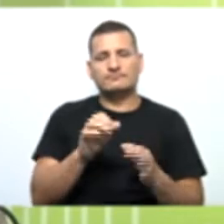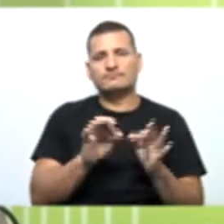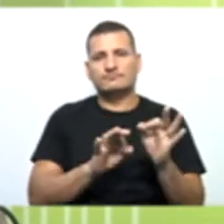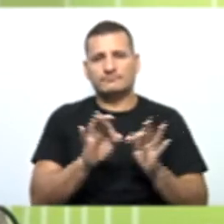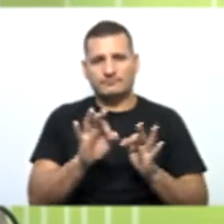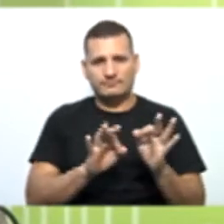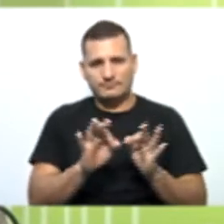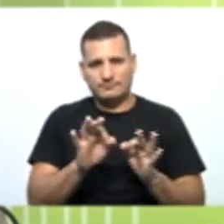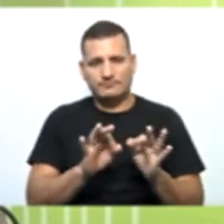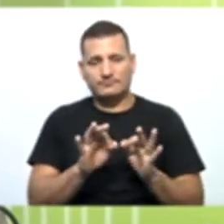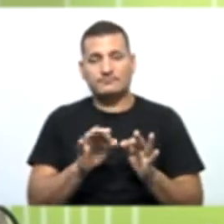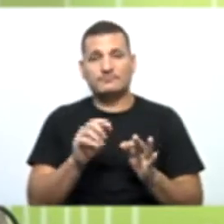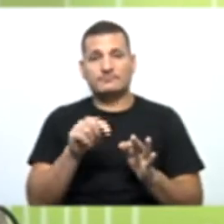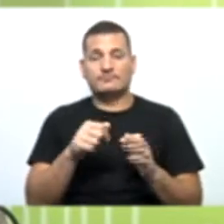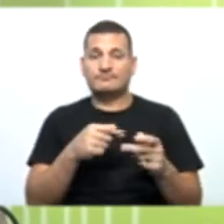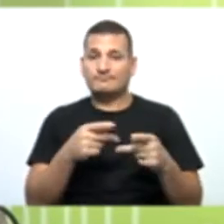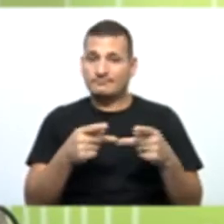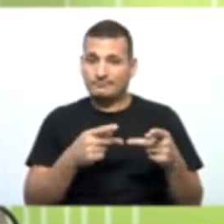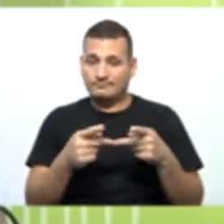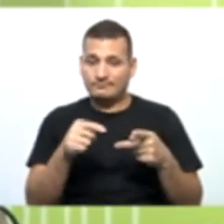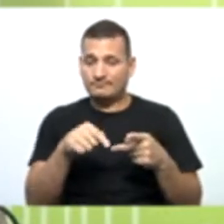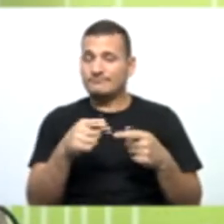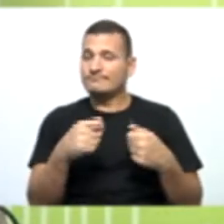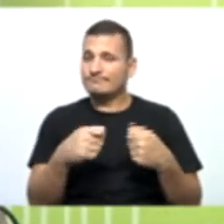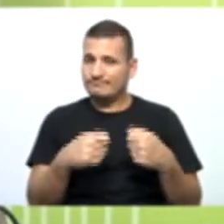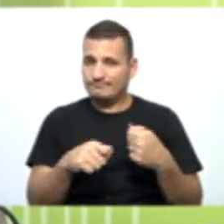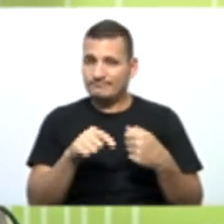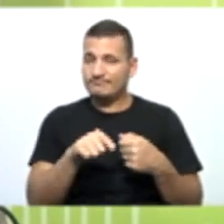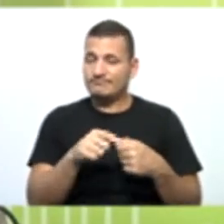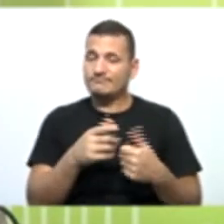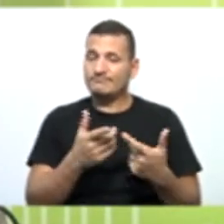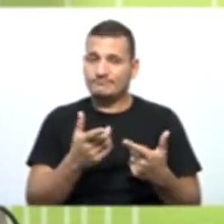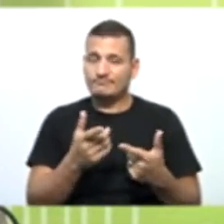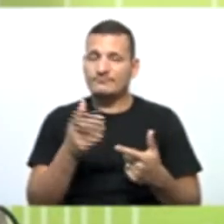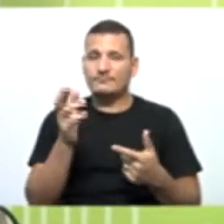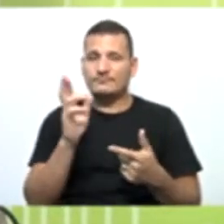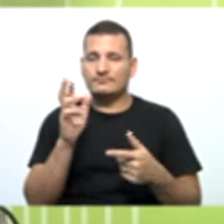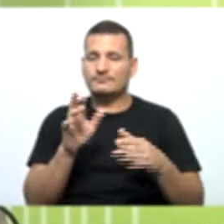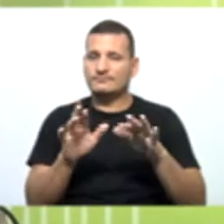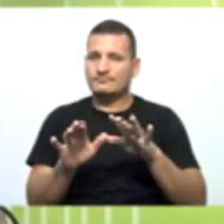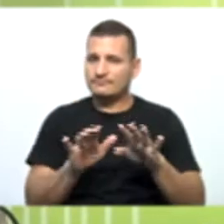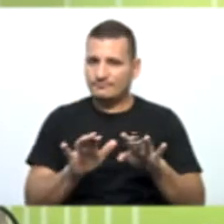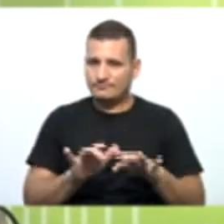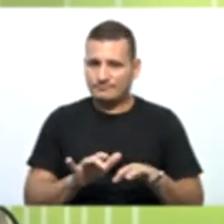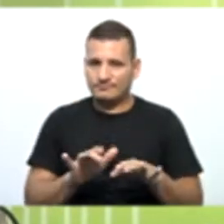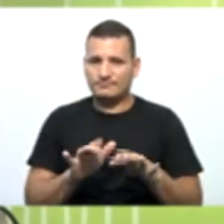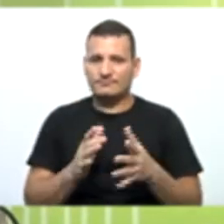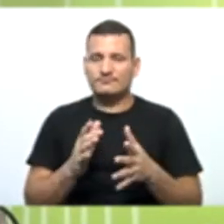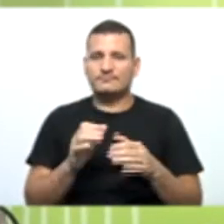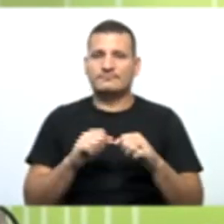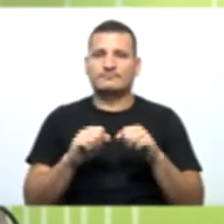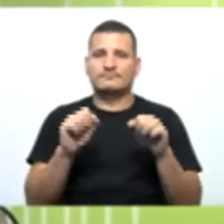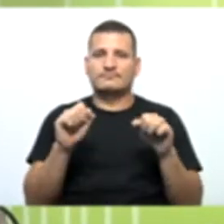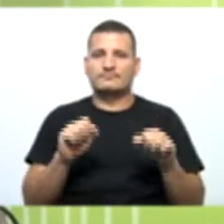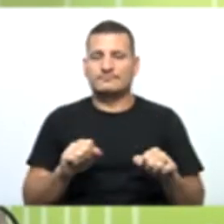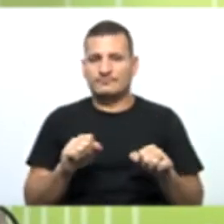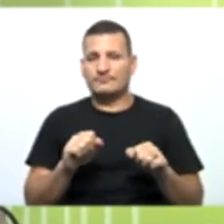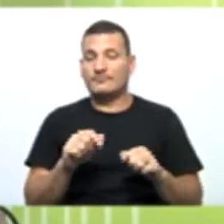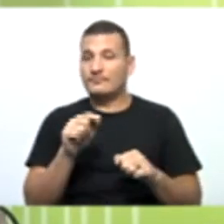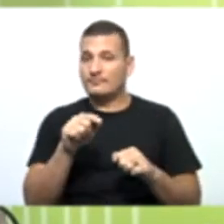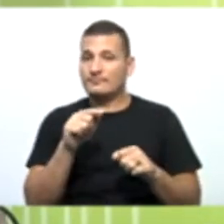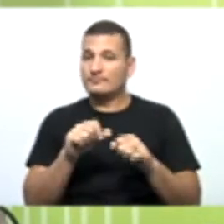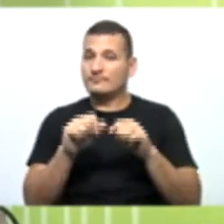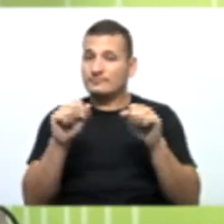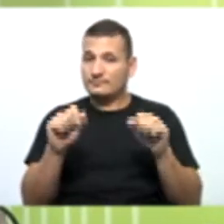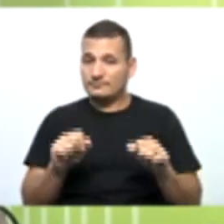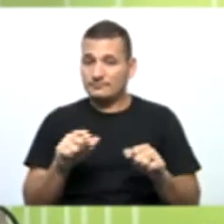né? Esse projeto tem que existir, né? Na realidade, quem for desenvolver um sistema, por exemplo, esse sistema já